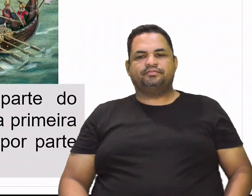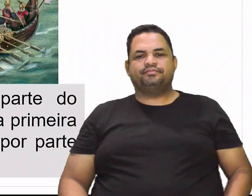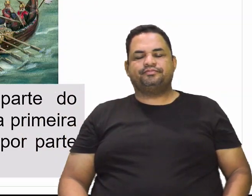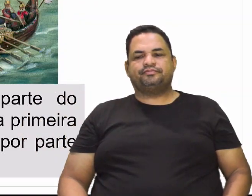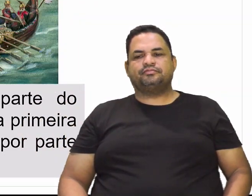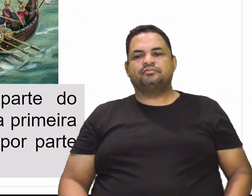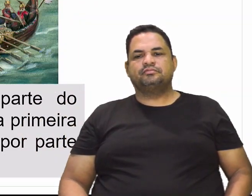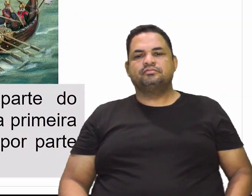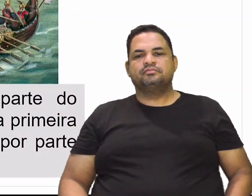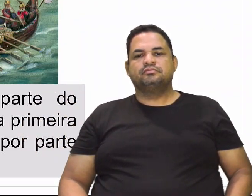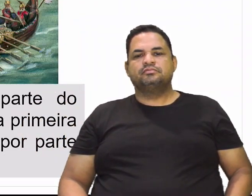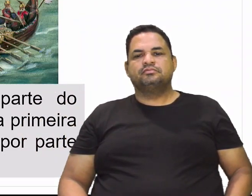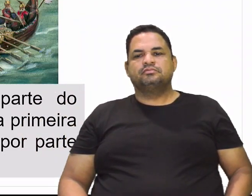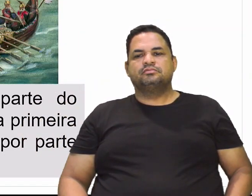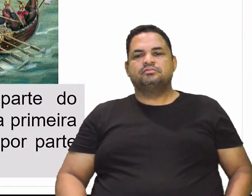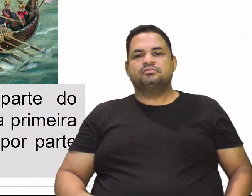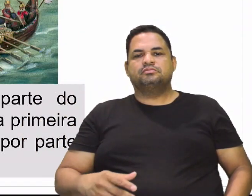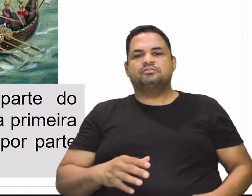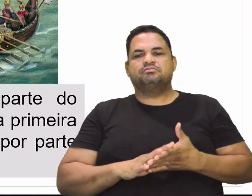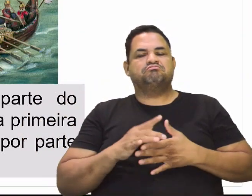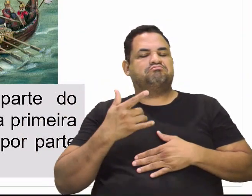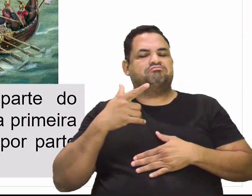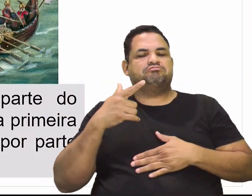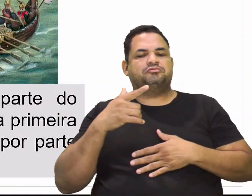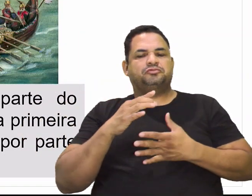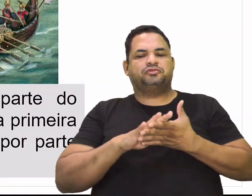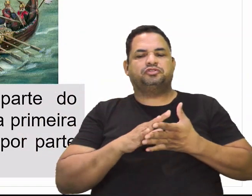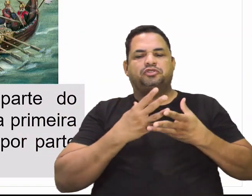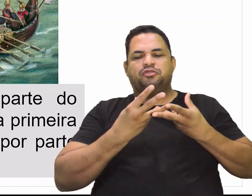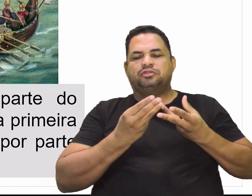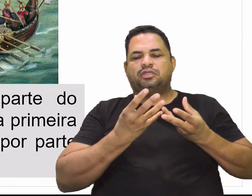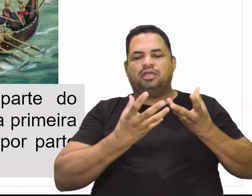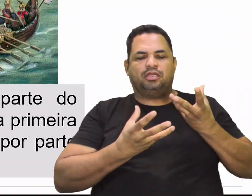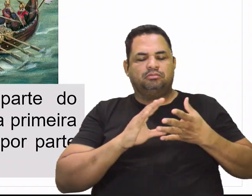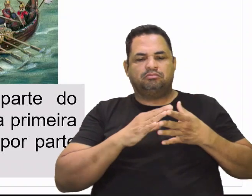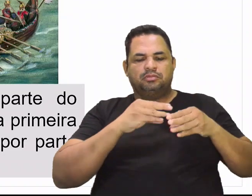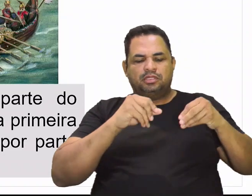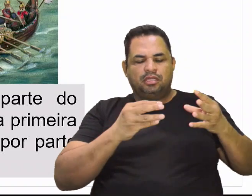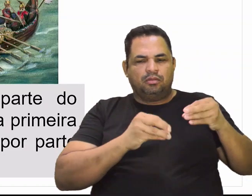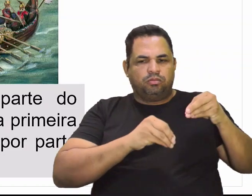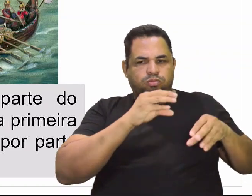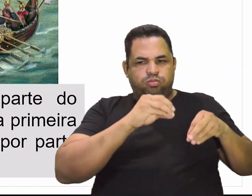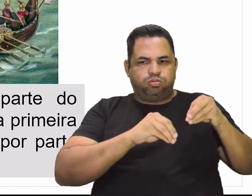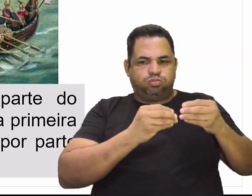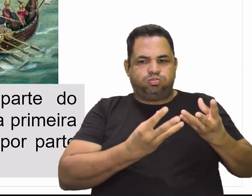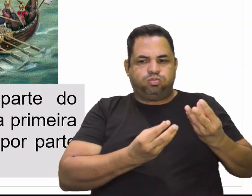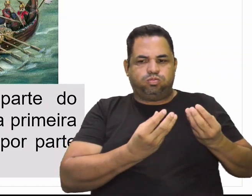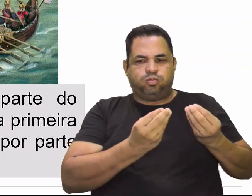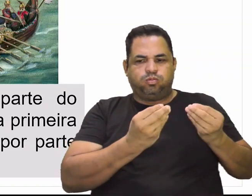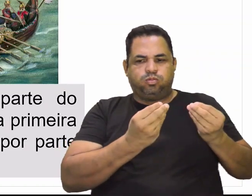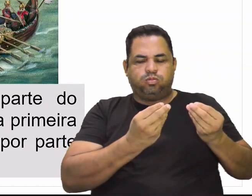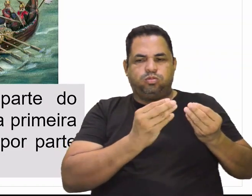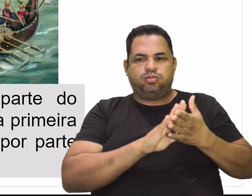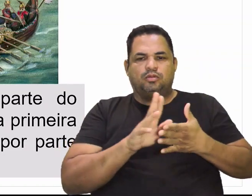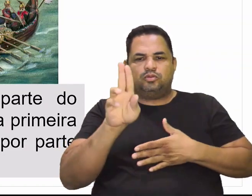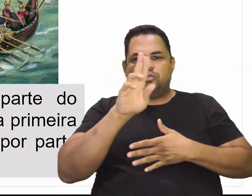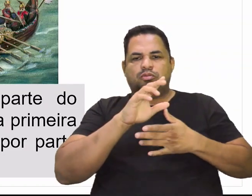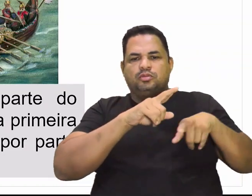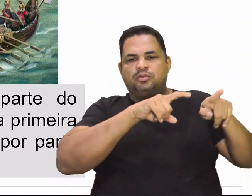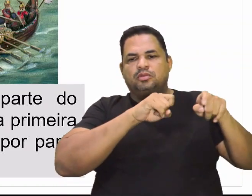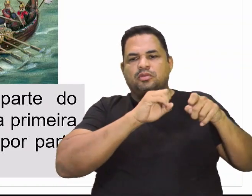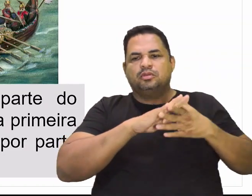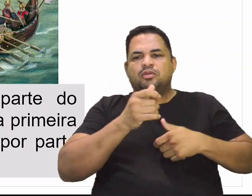Eles, infelizmente, não possuíam terras férteis para o uso da agricultura. Sua